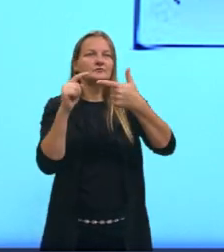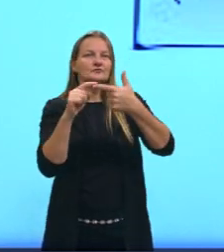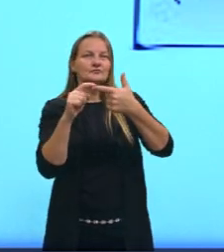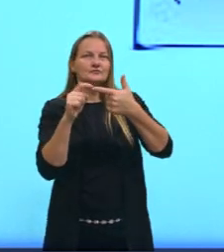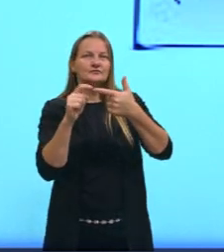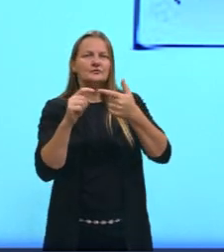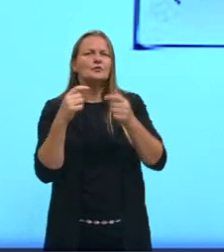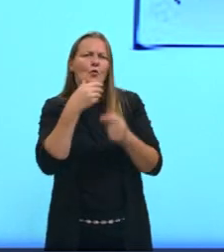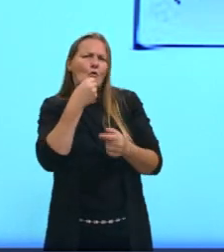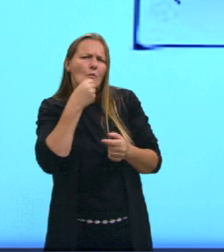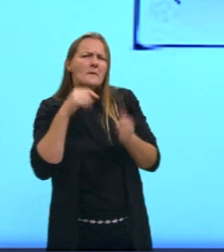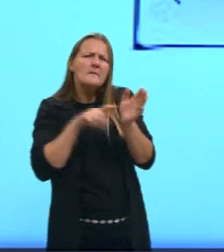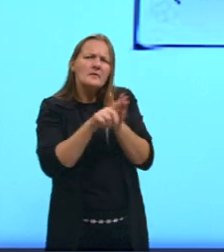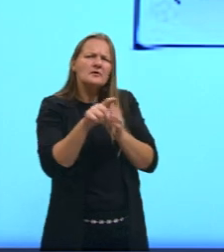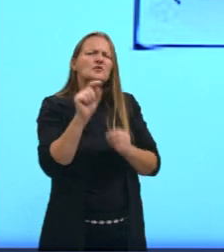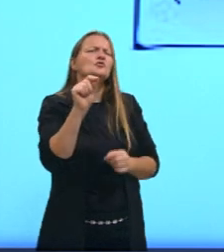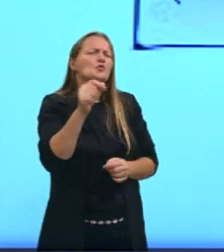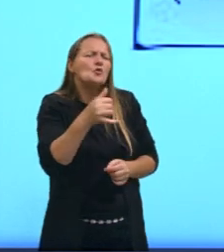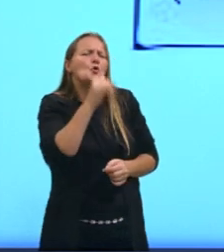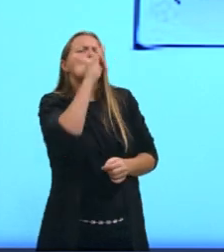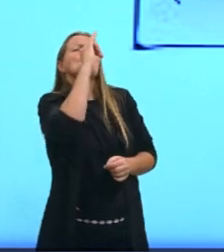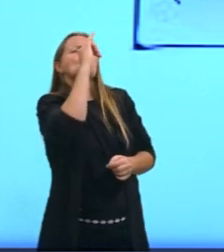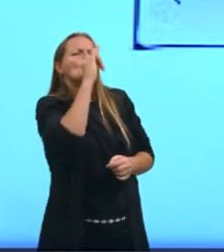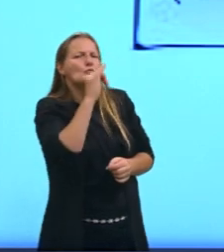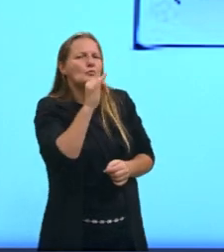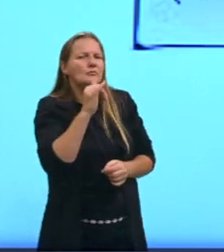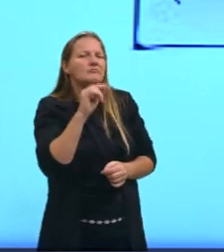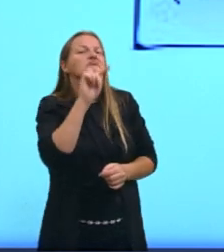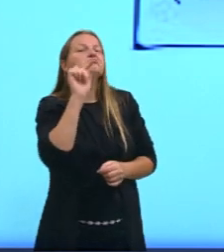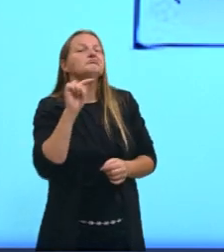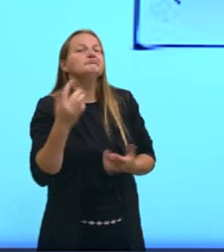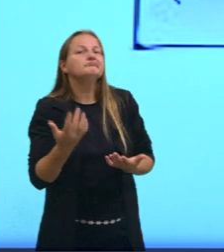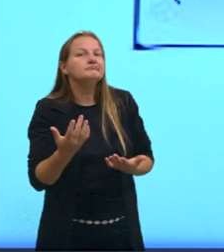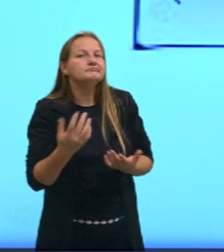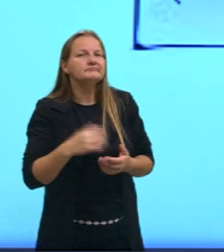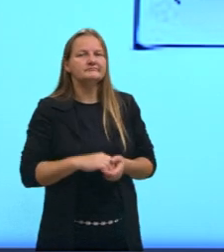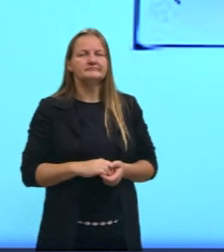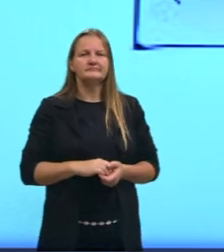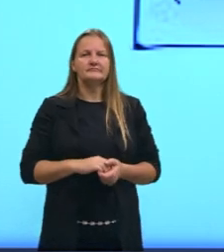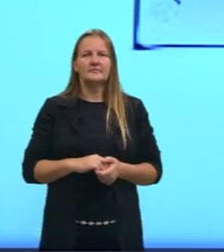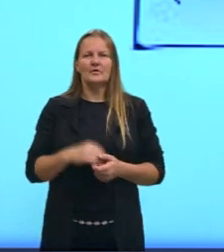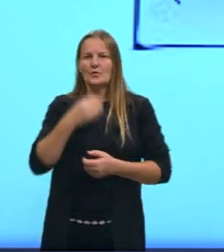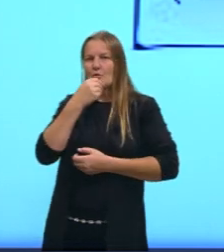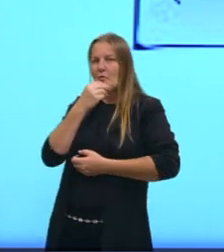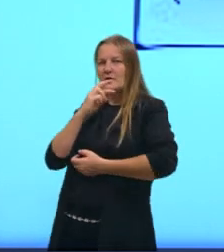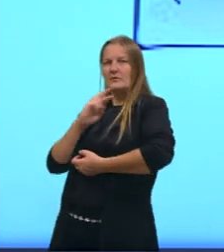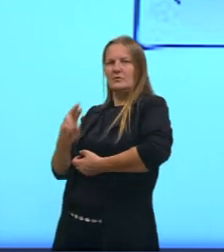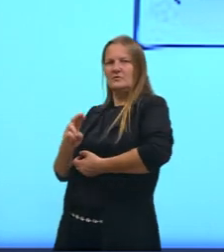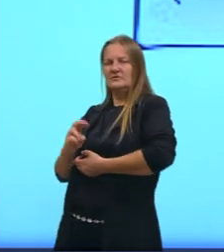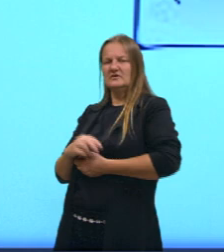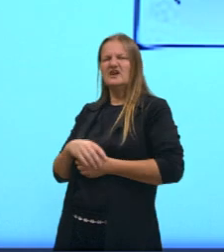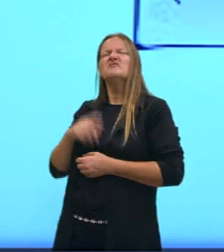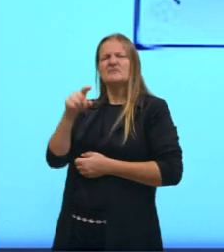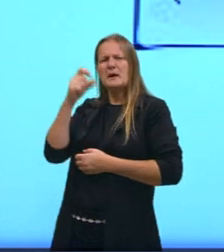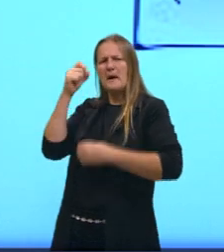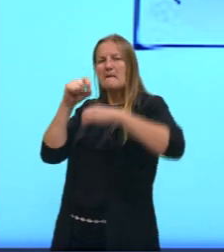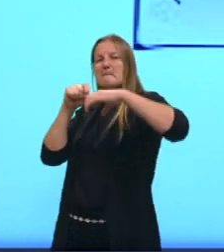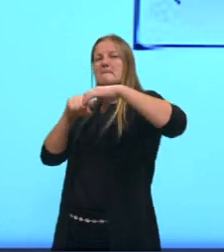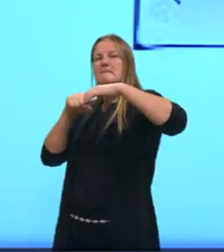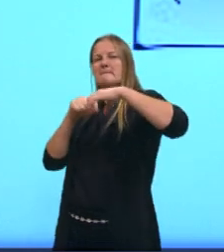outro chega e pergunta o que você está tomando e o que tá com copinho na mão disso chuta